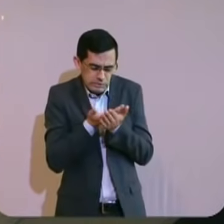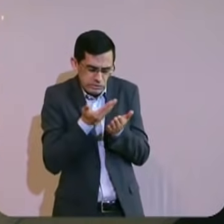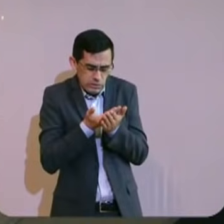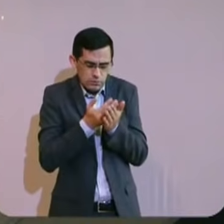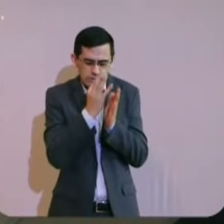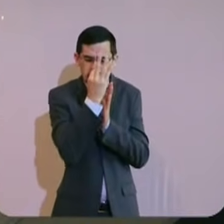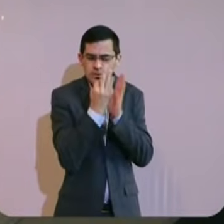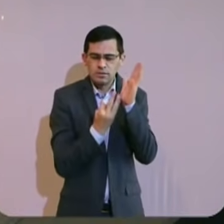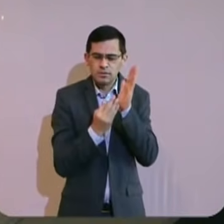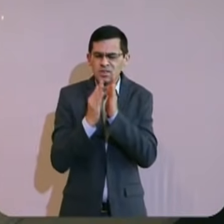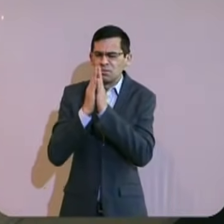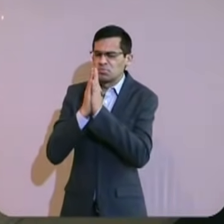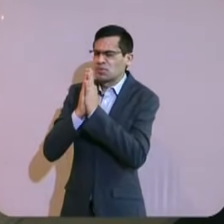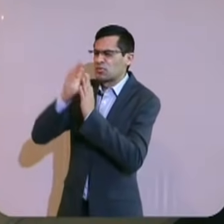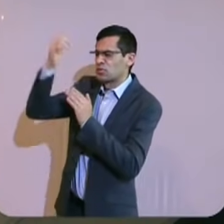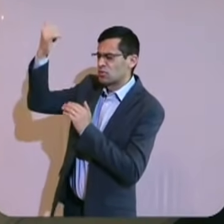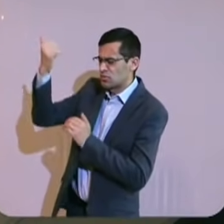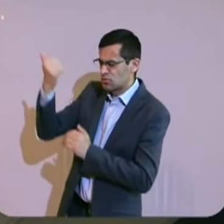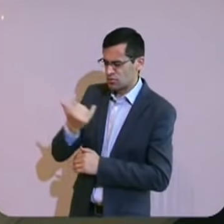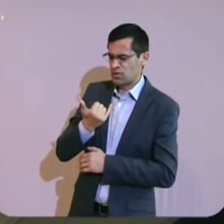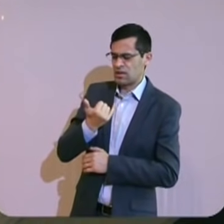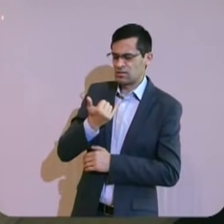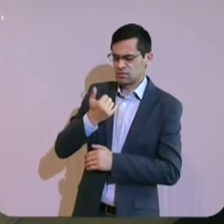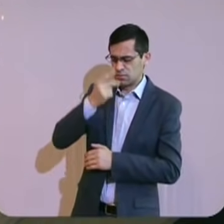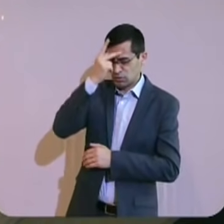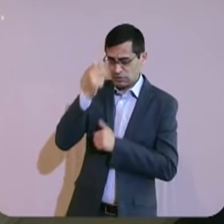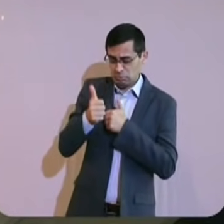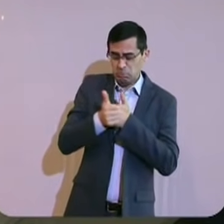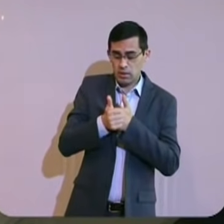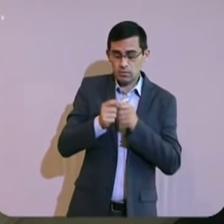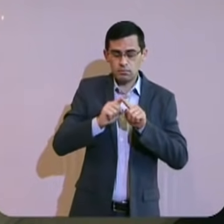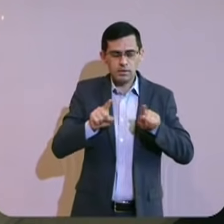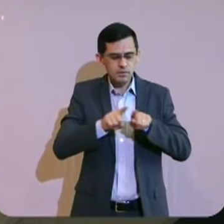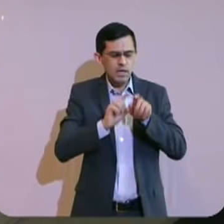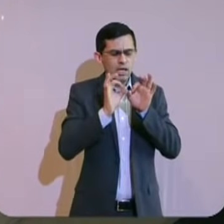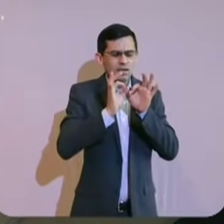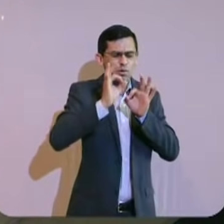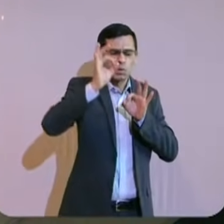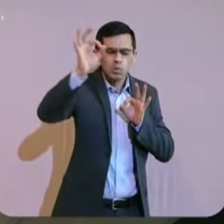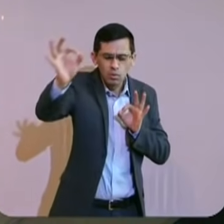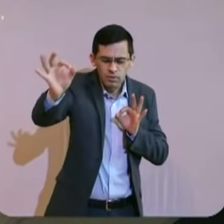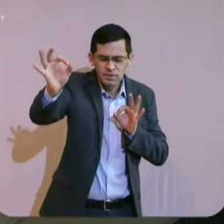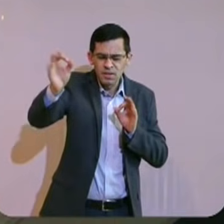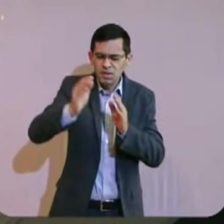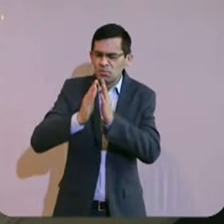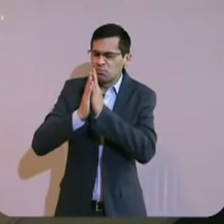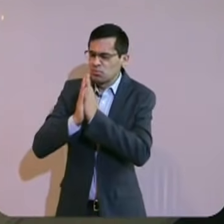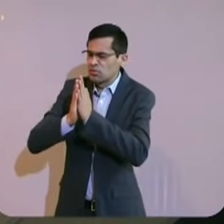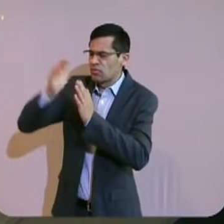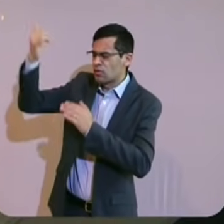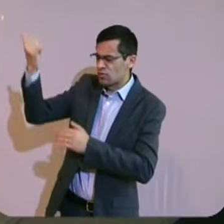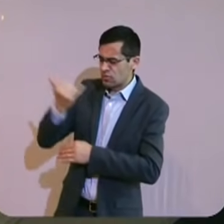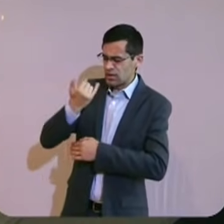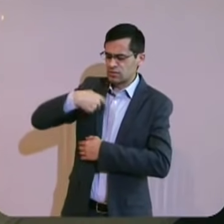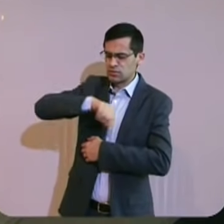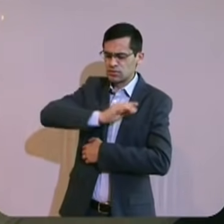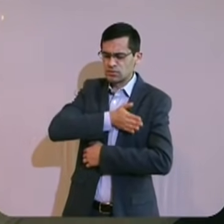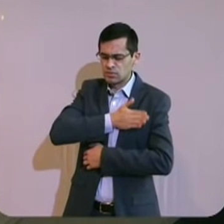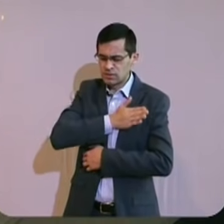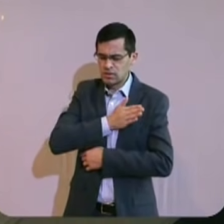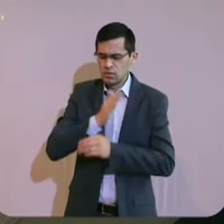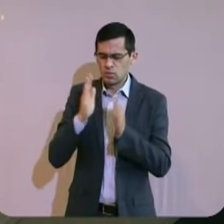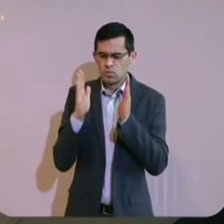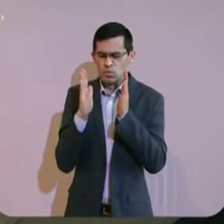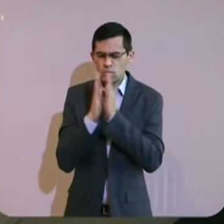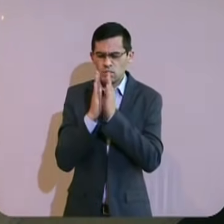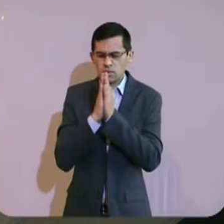texto. Ministra, Senhor, a quem está perto e a quem está longe. Ministra sobre nós, é aquilo que oramos em nome